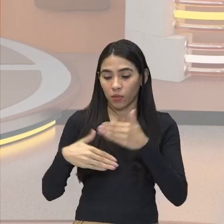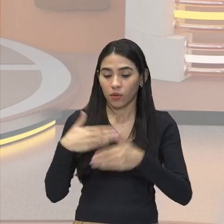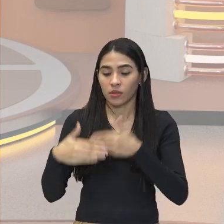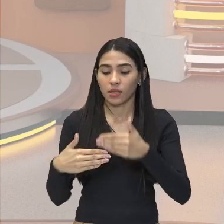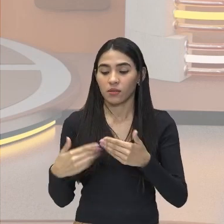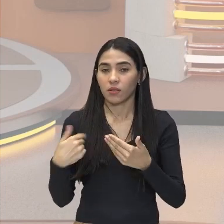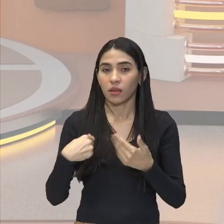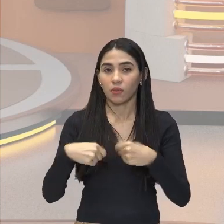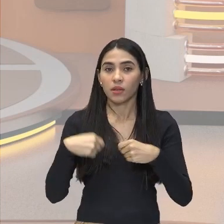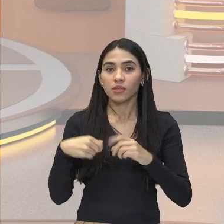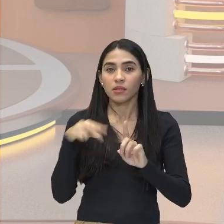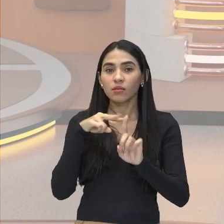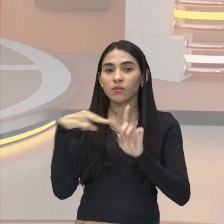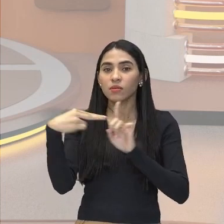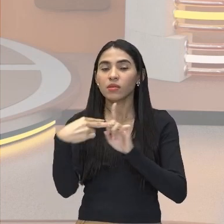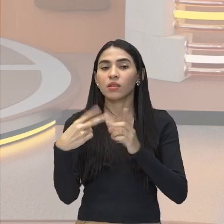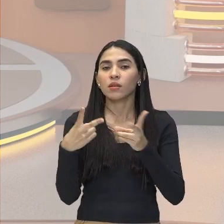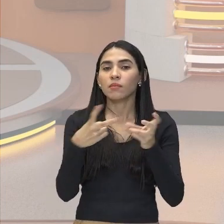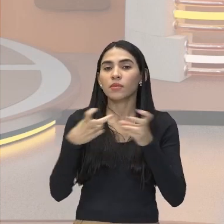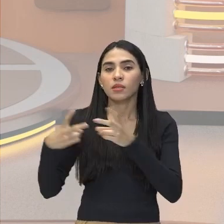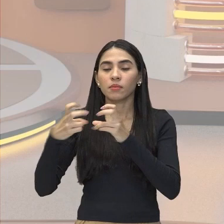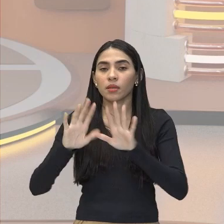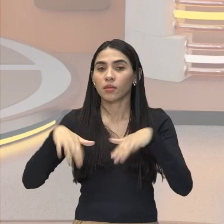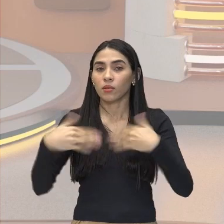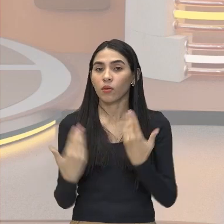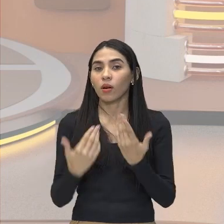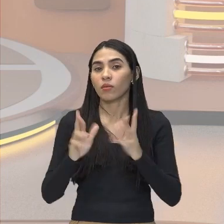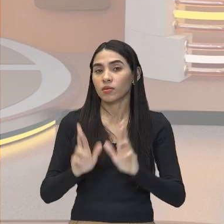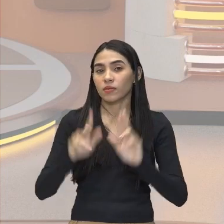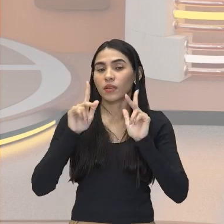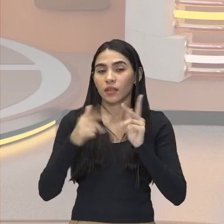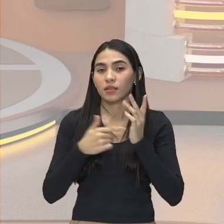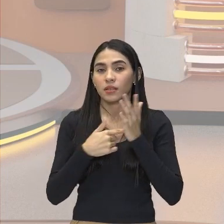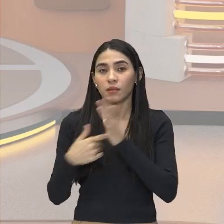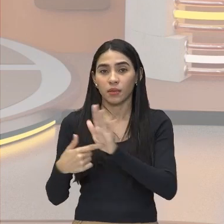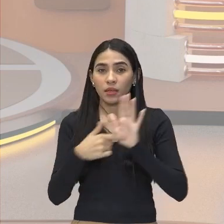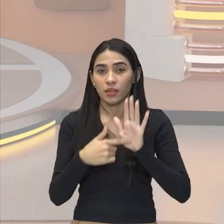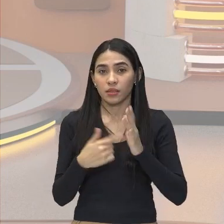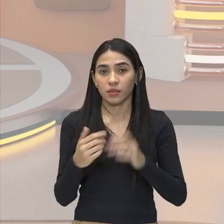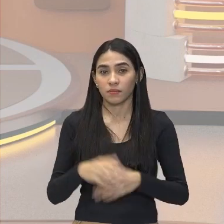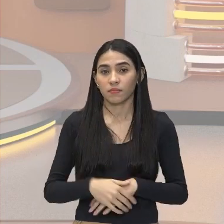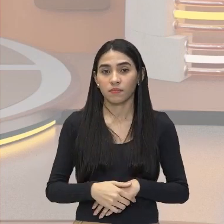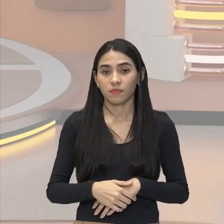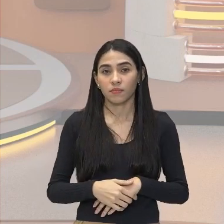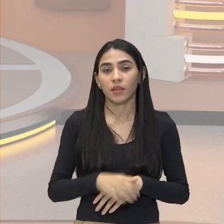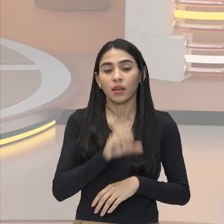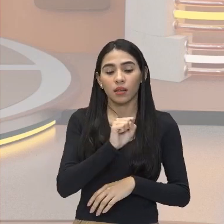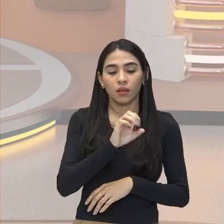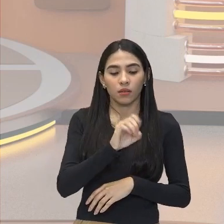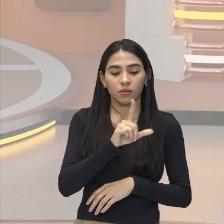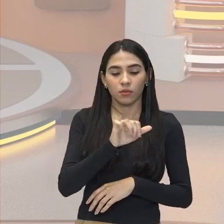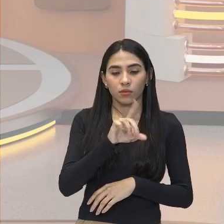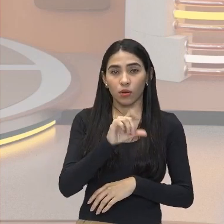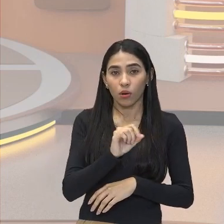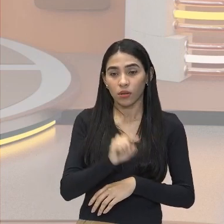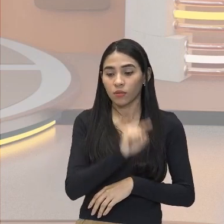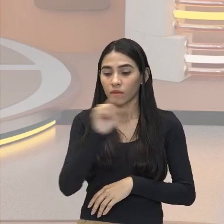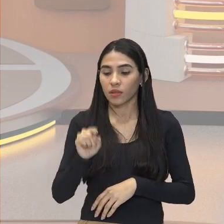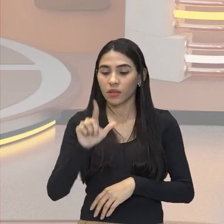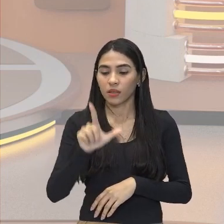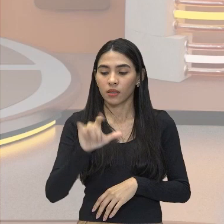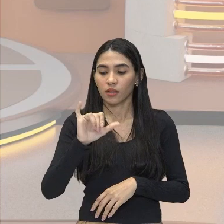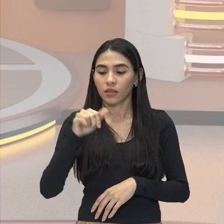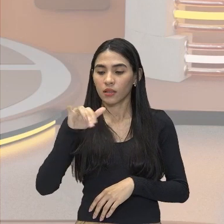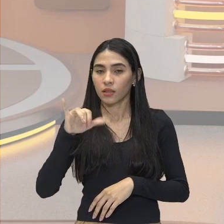que perceber o quê? Quais são as diferenças que aparecem aí? A briga que tem entre o que é sólido e o que é líquido,